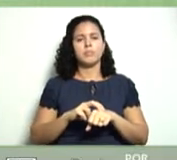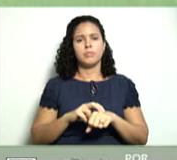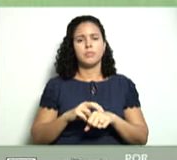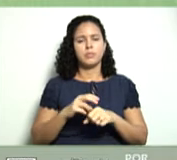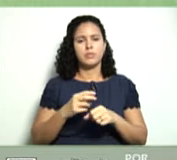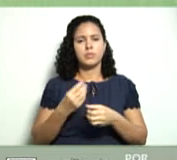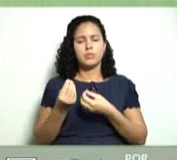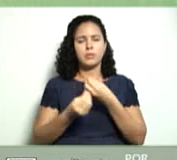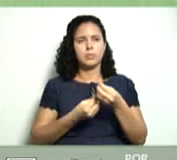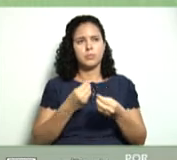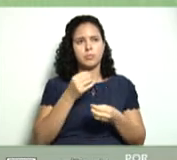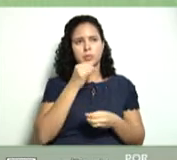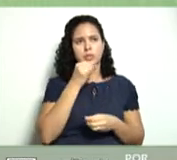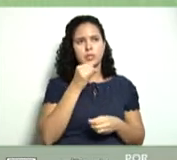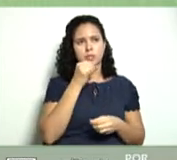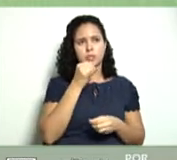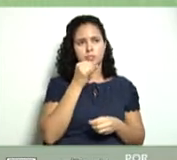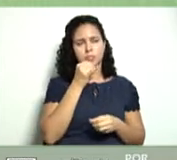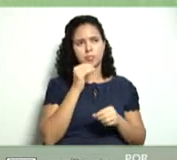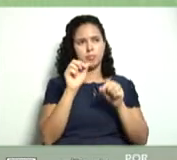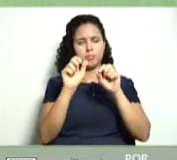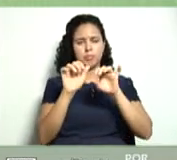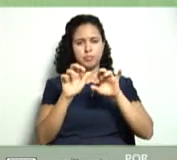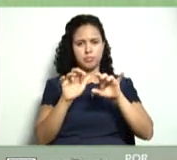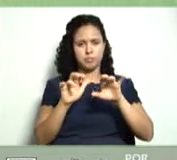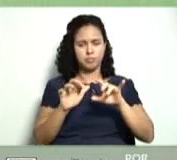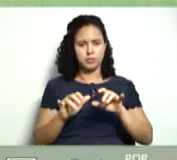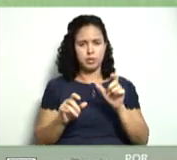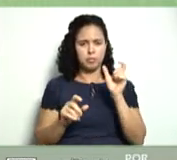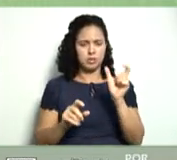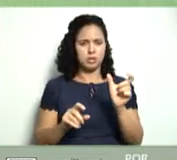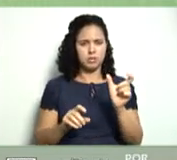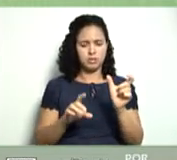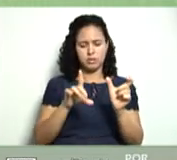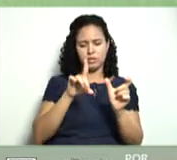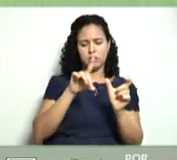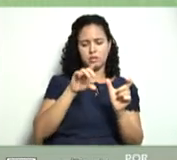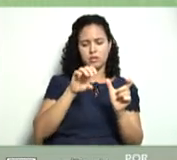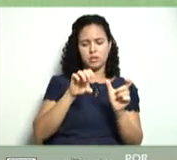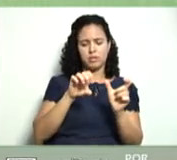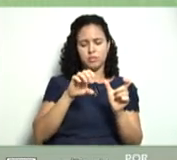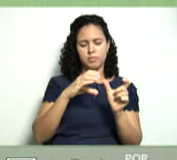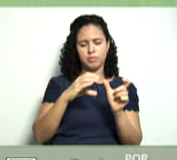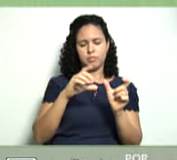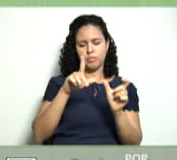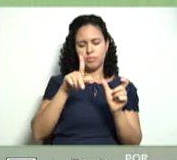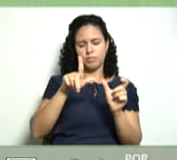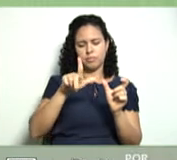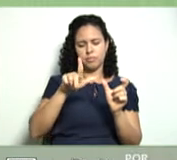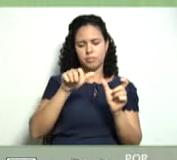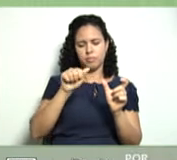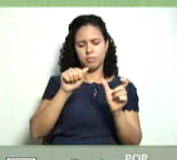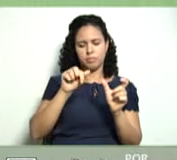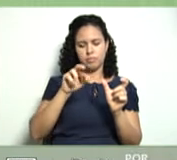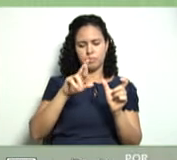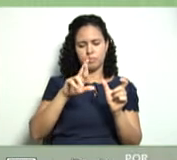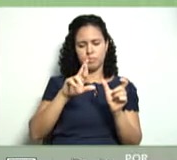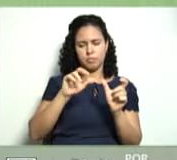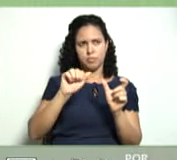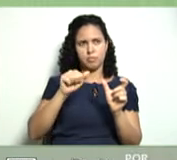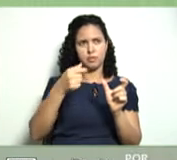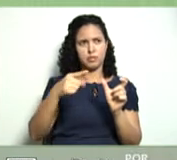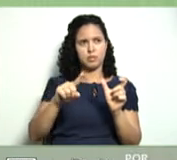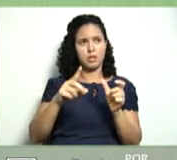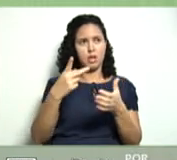como por exemplo você digitou a palavra que declaração errada observar o que ele vai mostrar pra